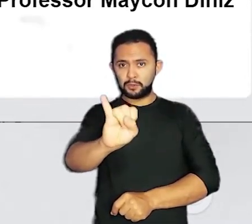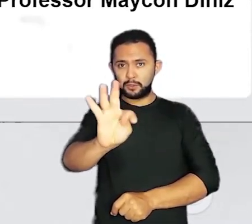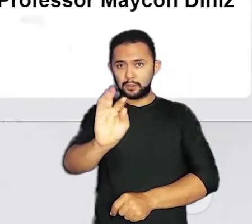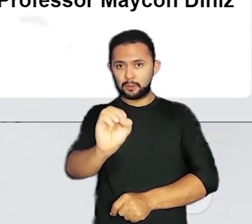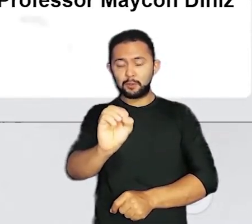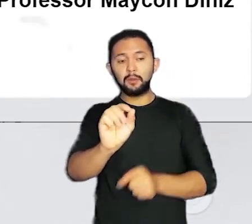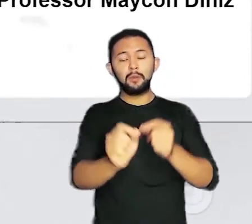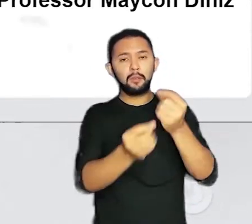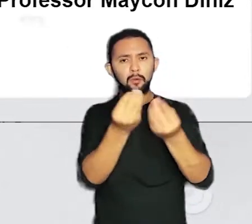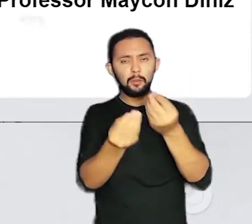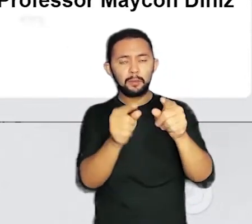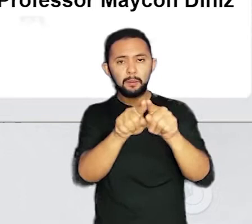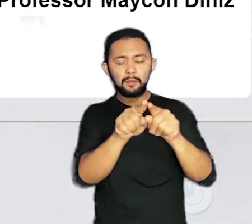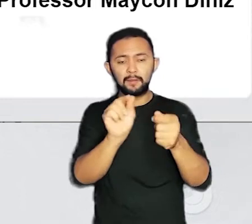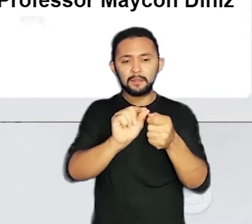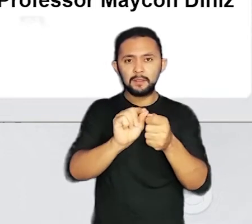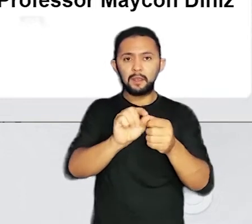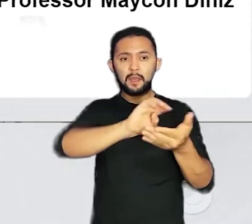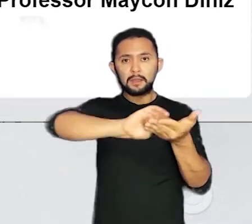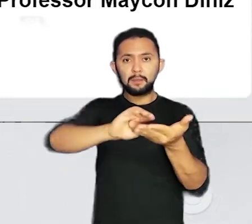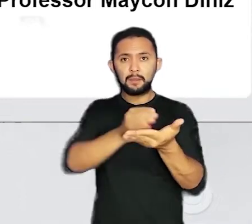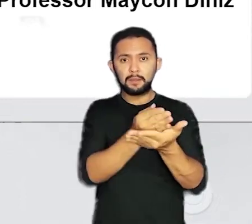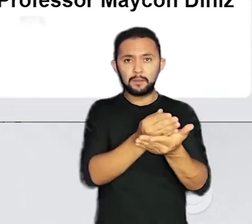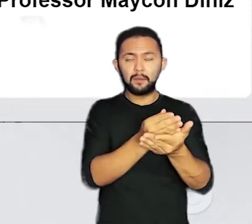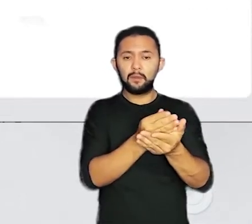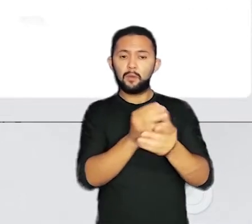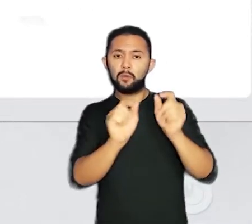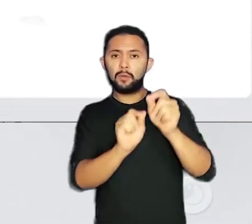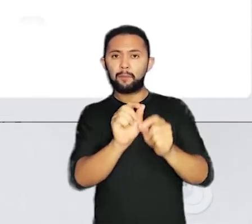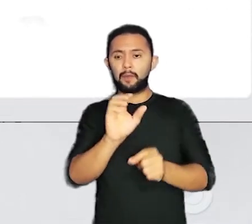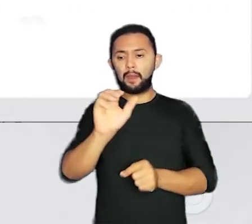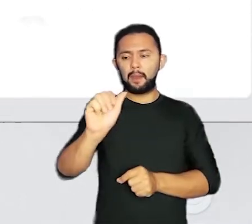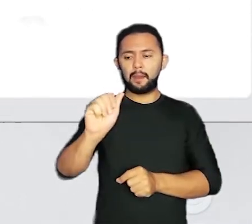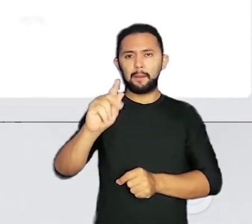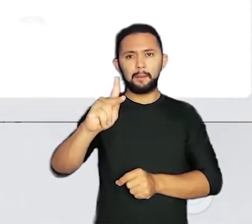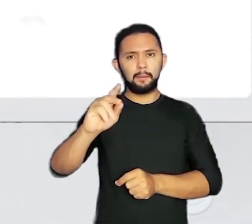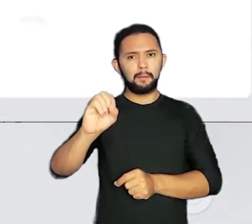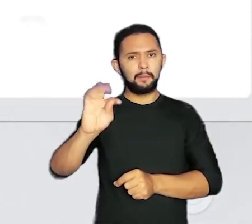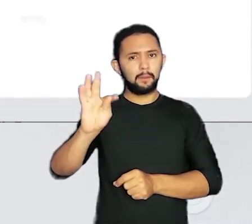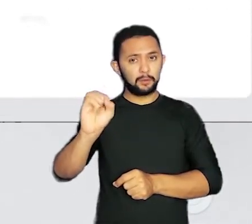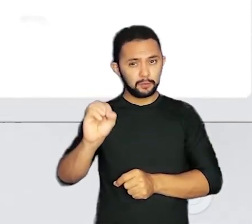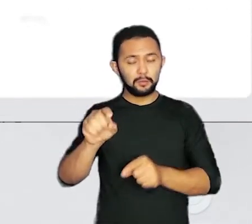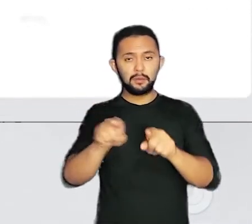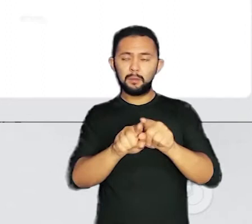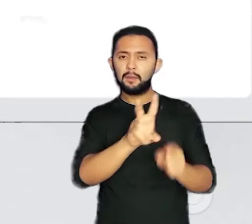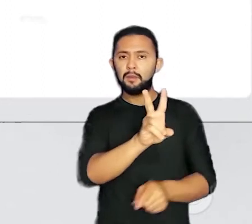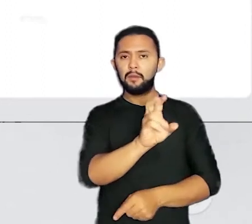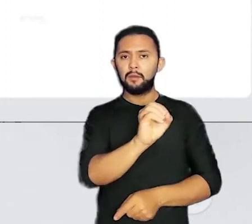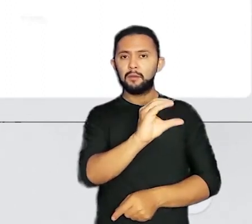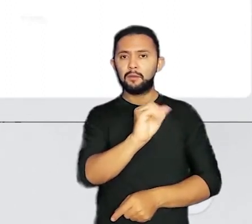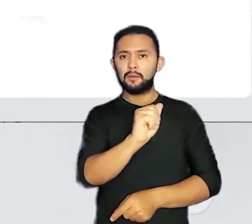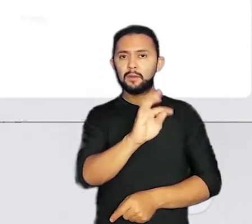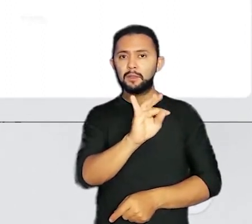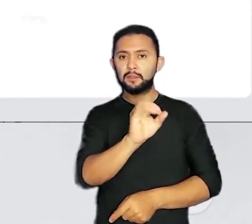classificação. Vamos ver também o que é o aposto e o que é o vocativo, tá? Então, o objetivo da aula de hoje, o que você vai